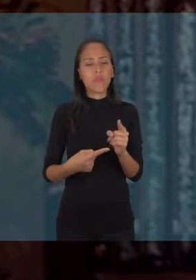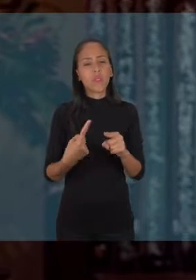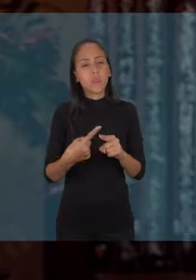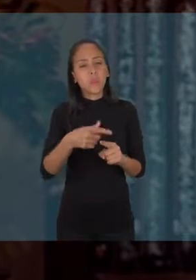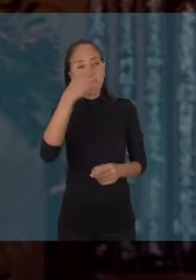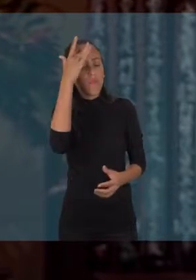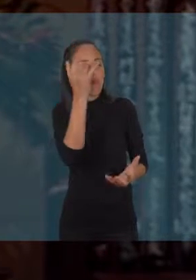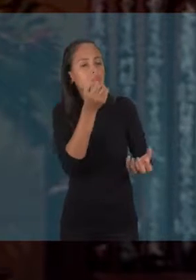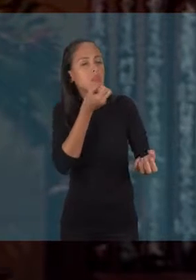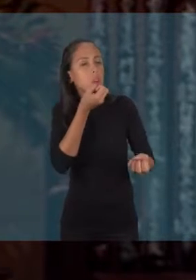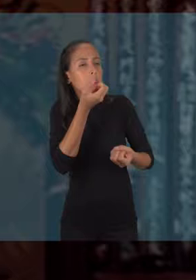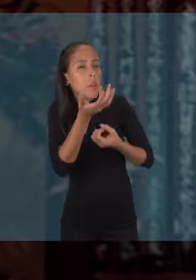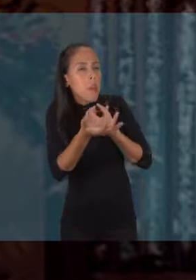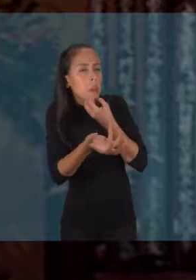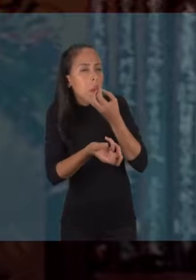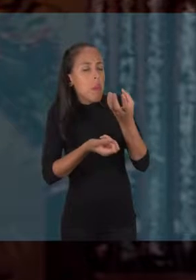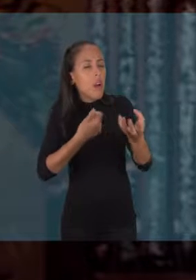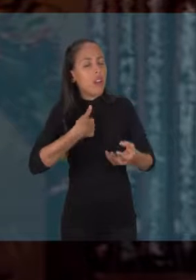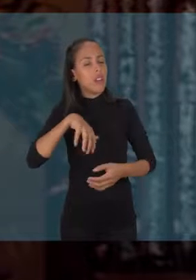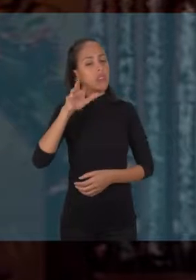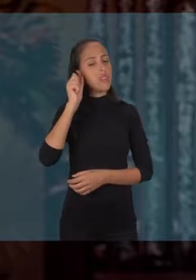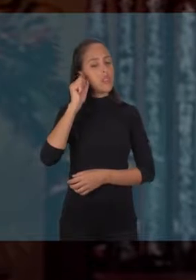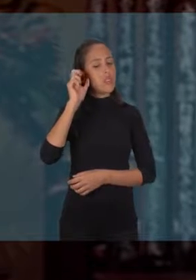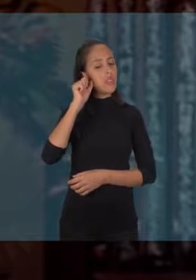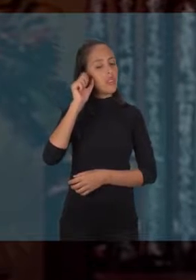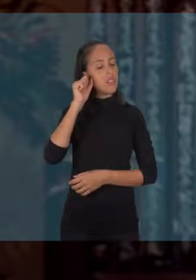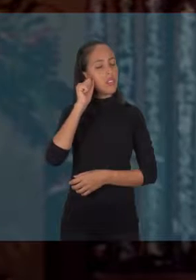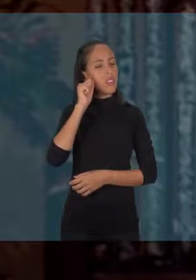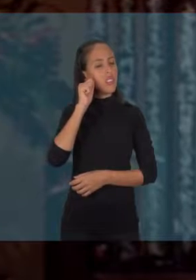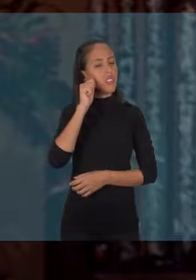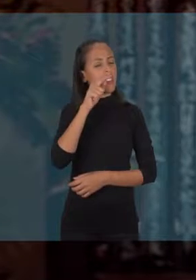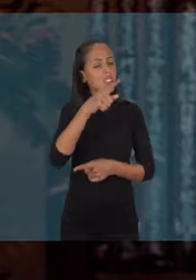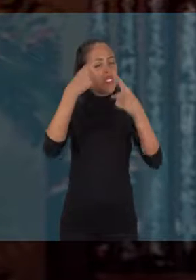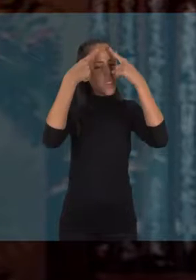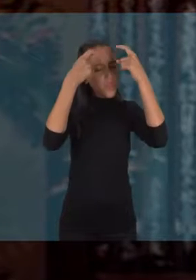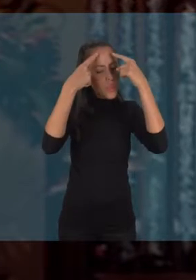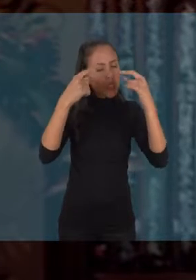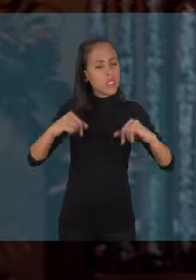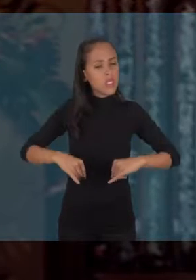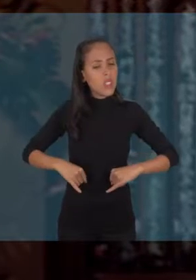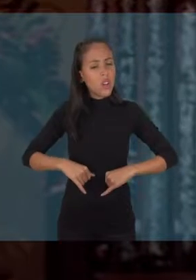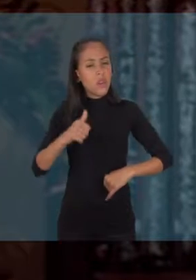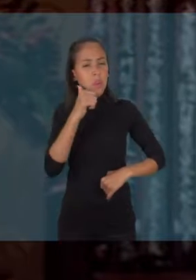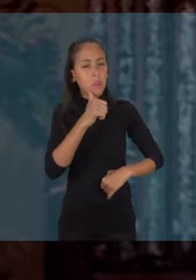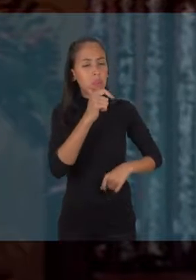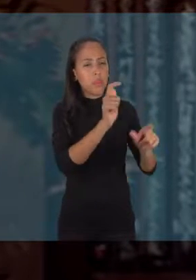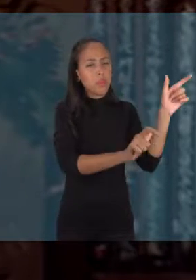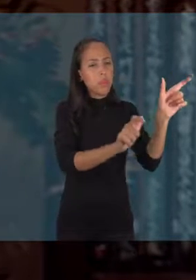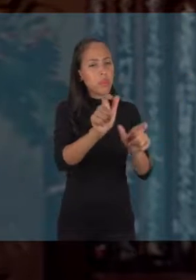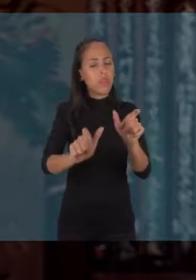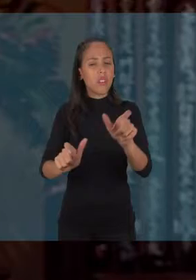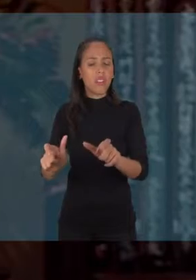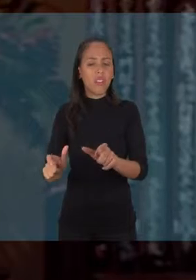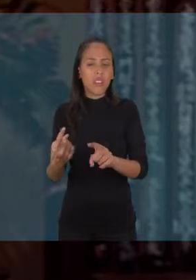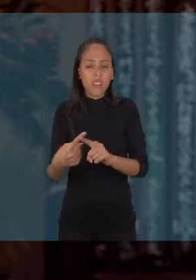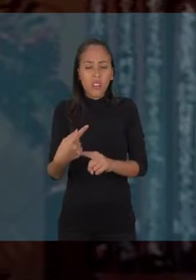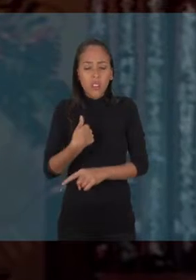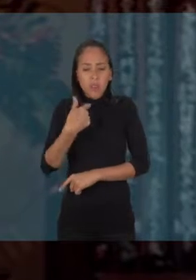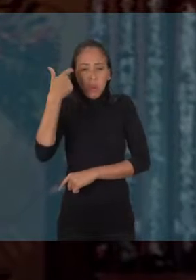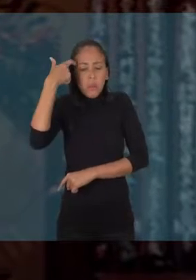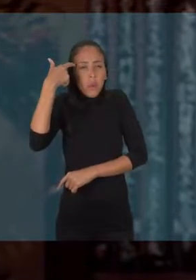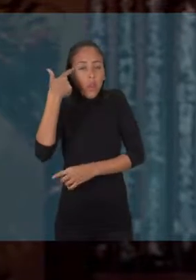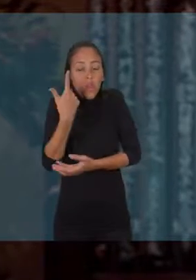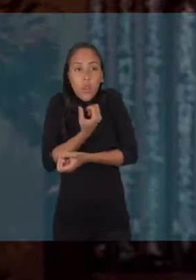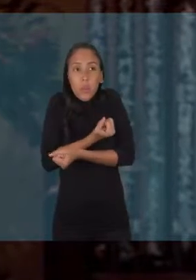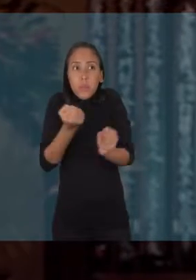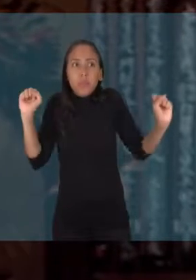escutar a violência que essas mulheres passam, e porque é impensável, elas são muito fortes. Eu não